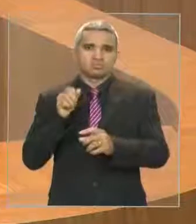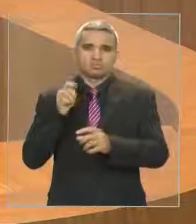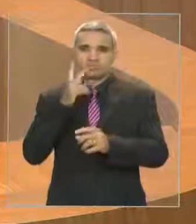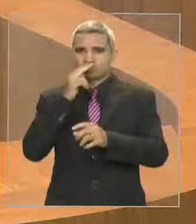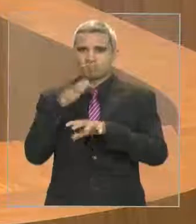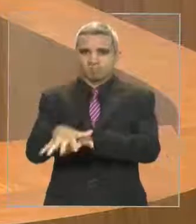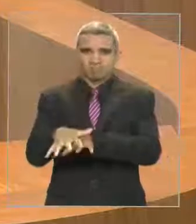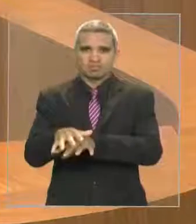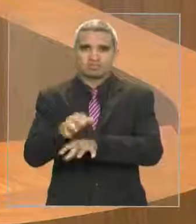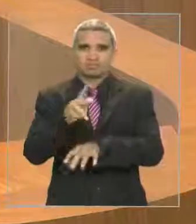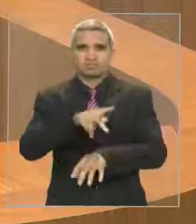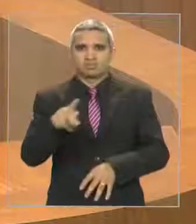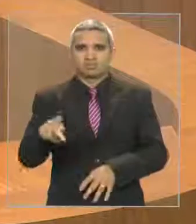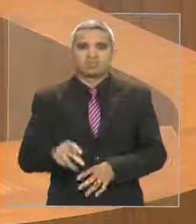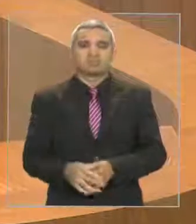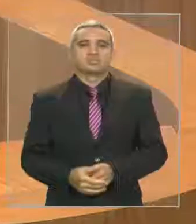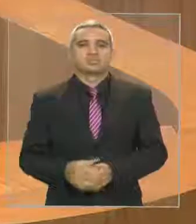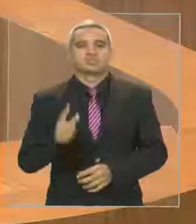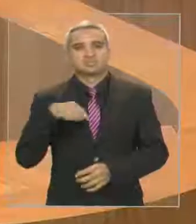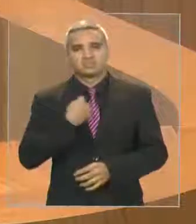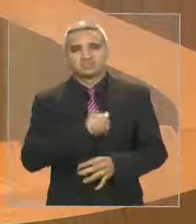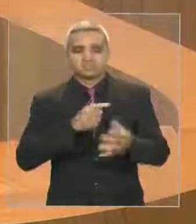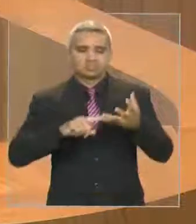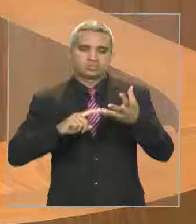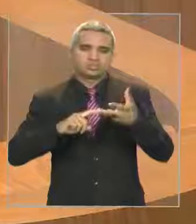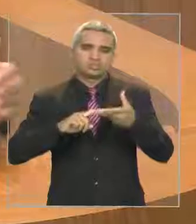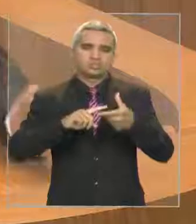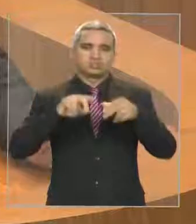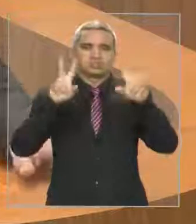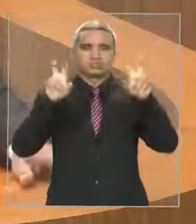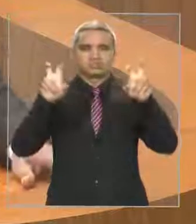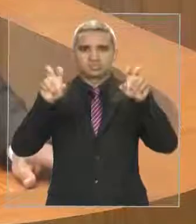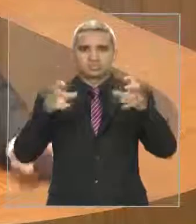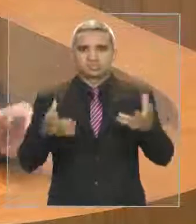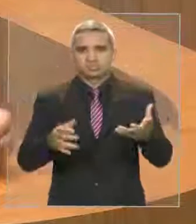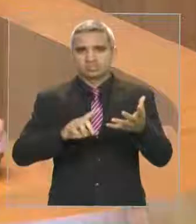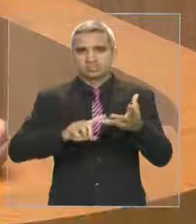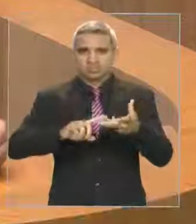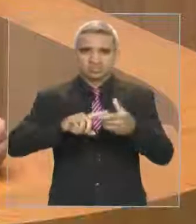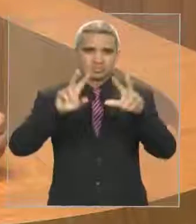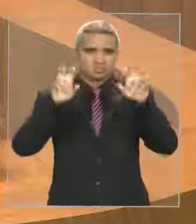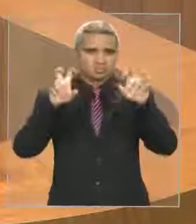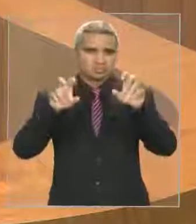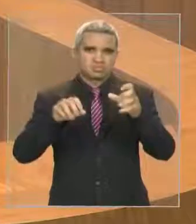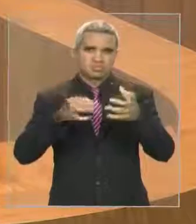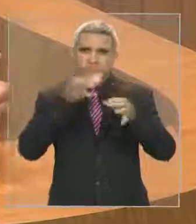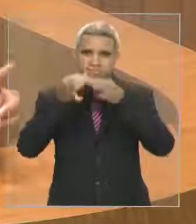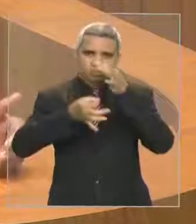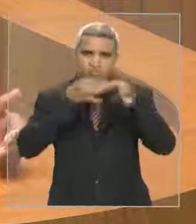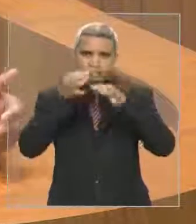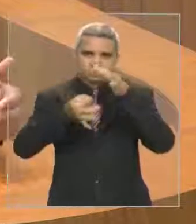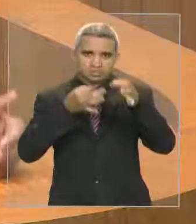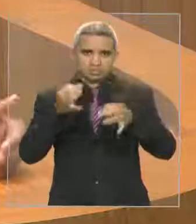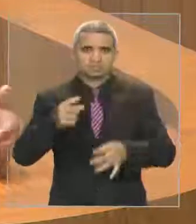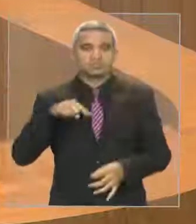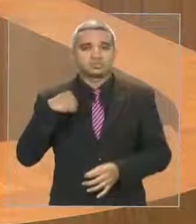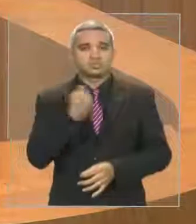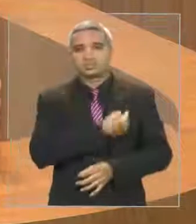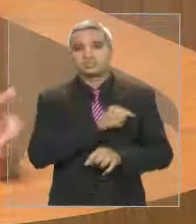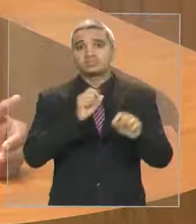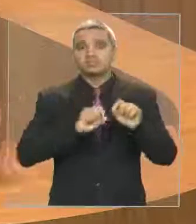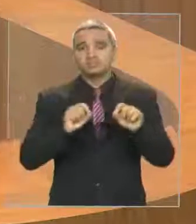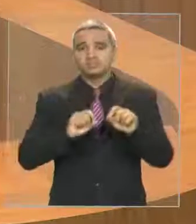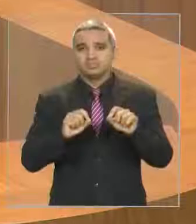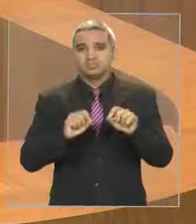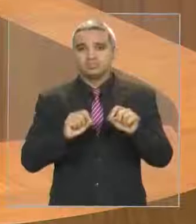diversas questões e nós chegamos à compreensão do quanto a educação precisa evoluir,